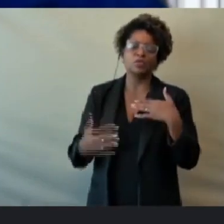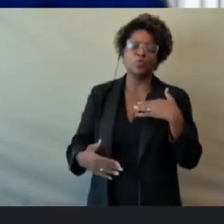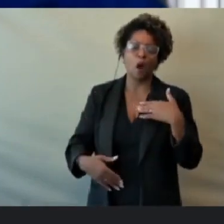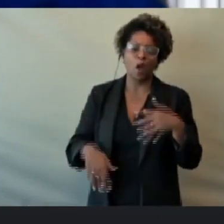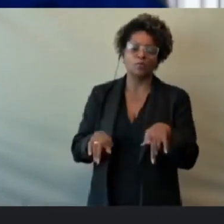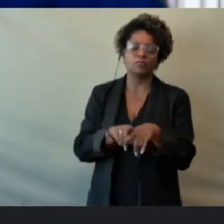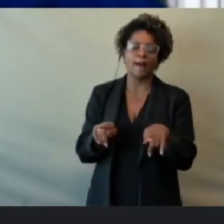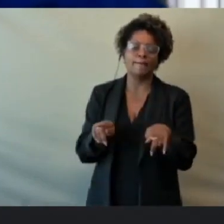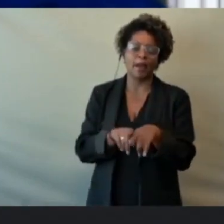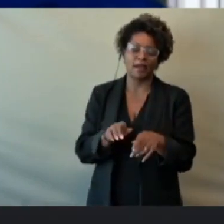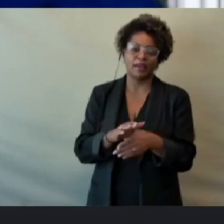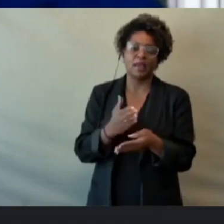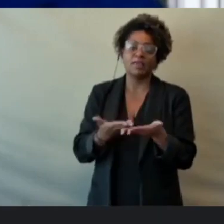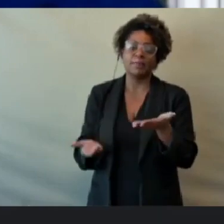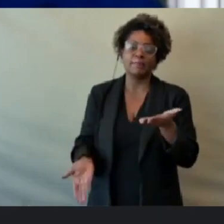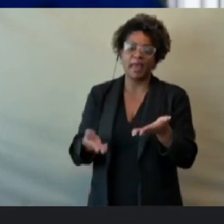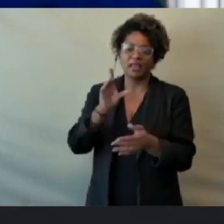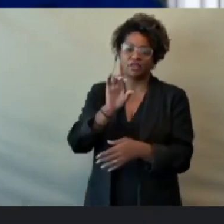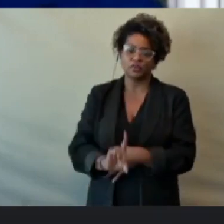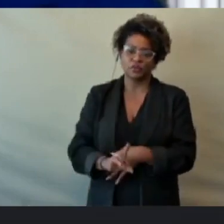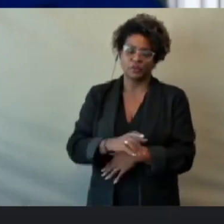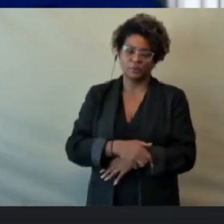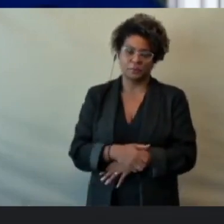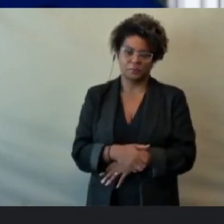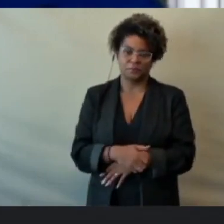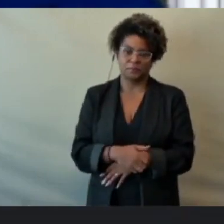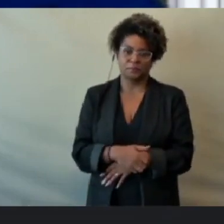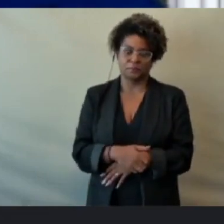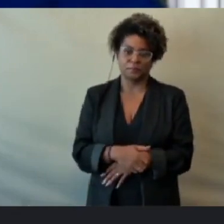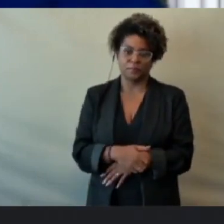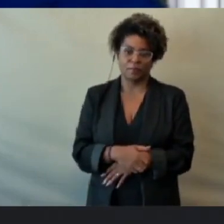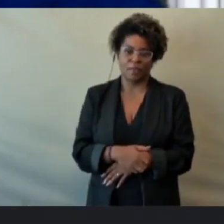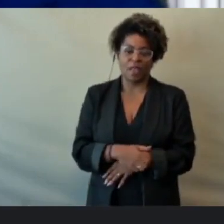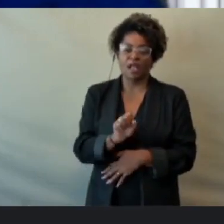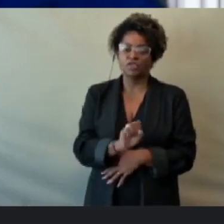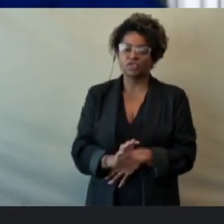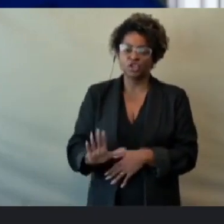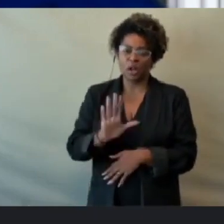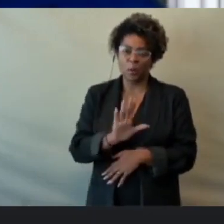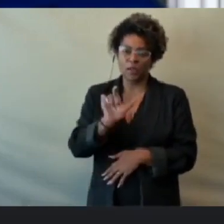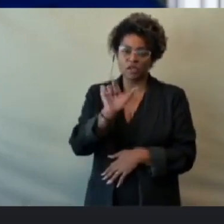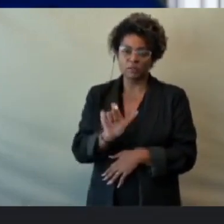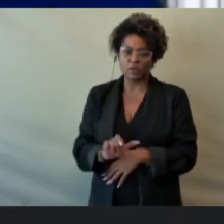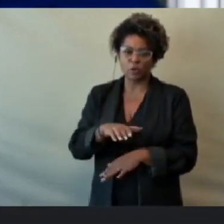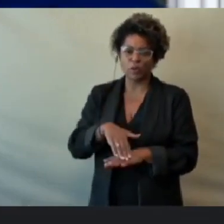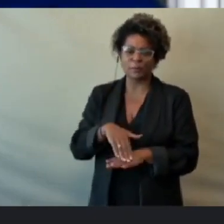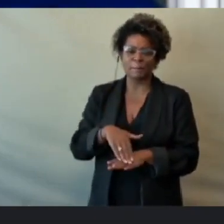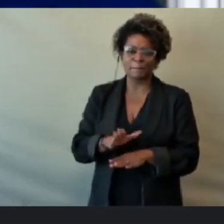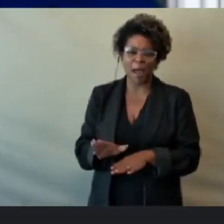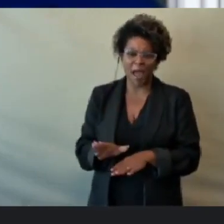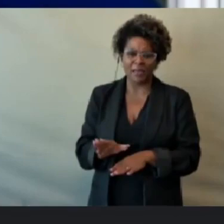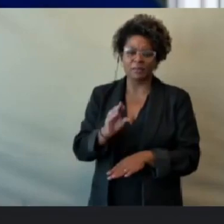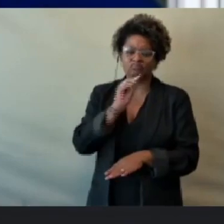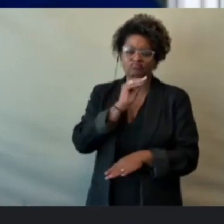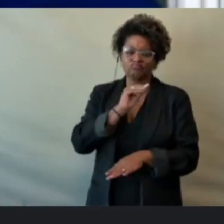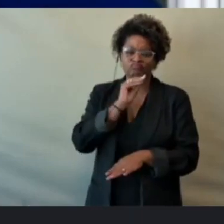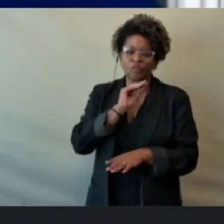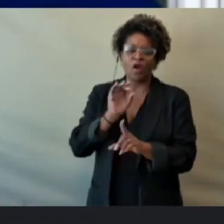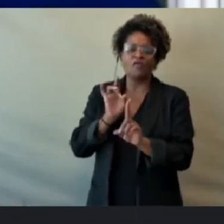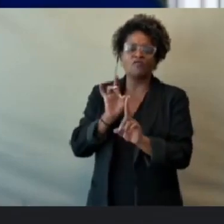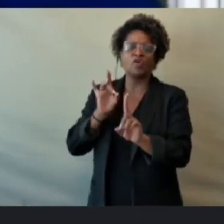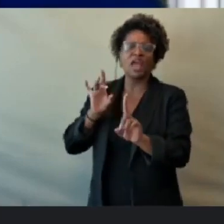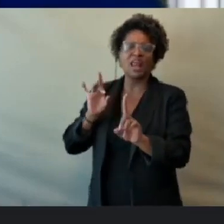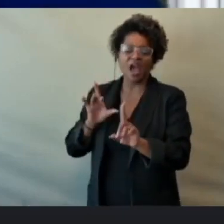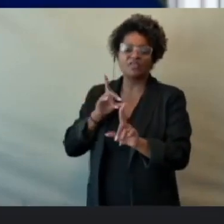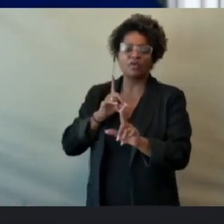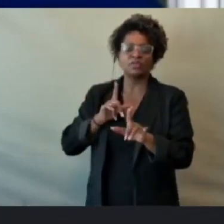Geralmente, as pessoas que estão mais vulneráveis têm algumas variáveis associadas à